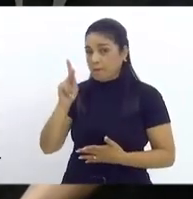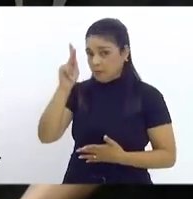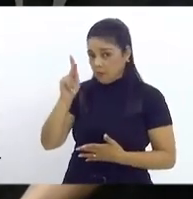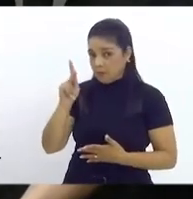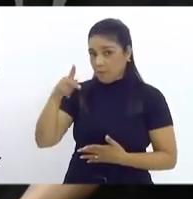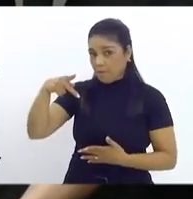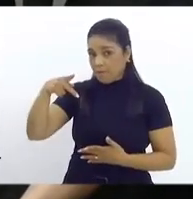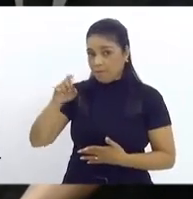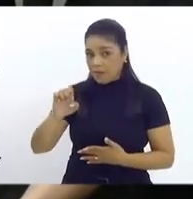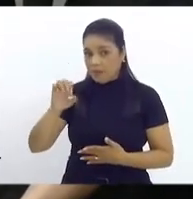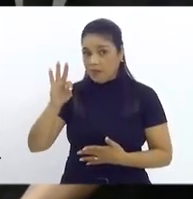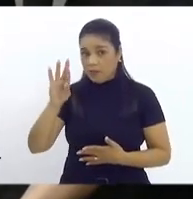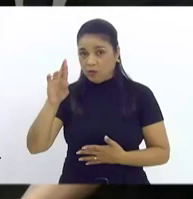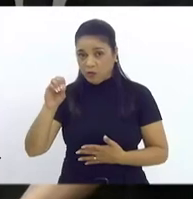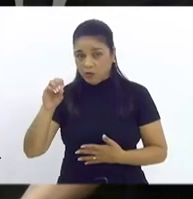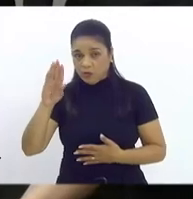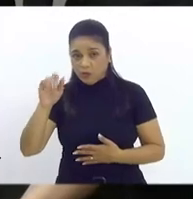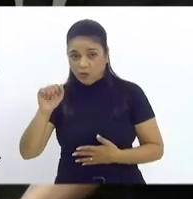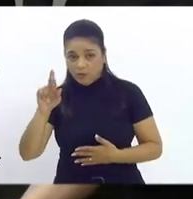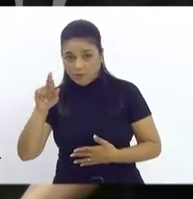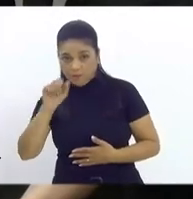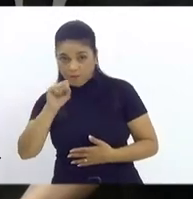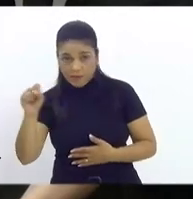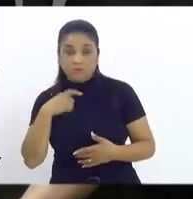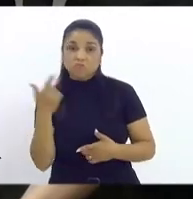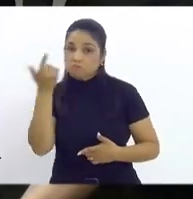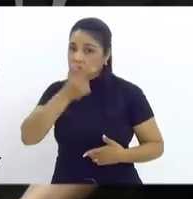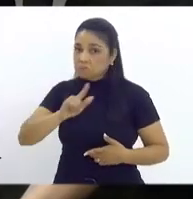único supridor que hoje consegue atender a nossa demanda